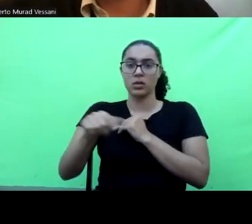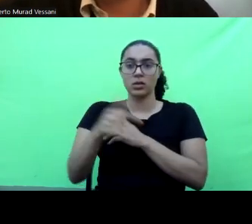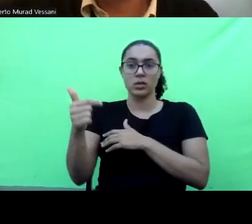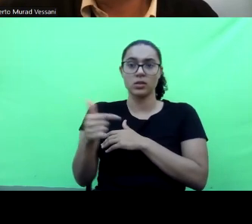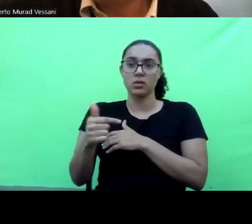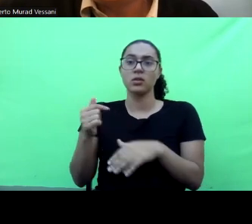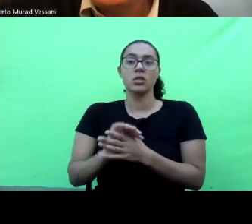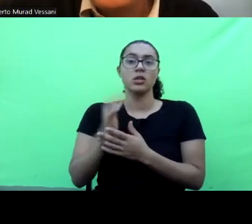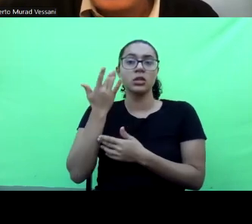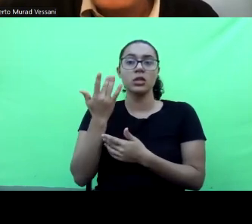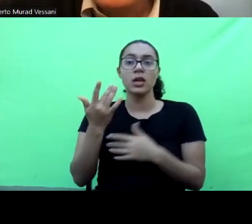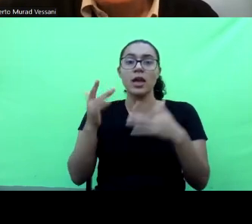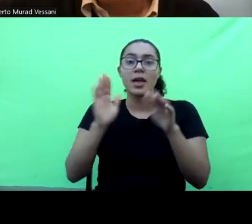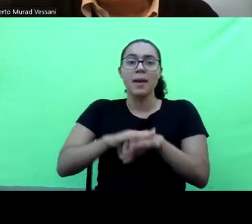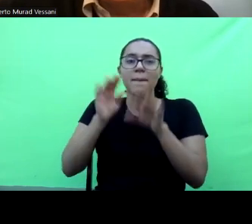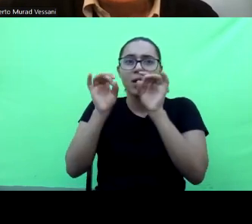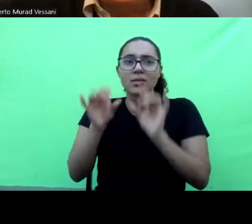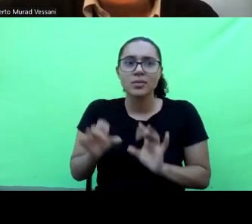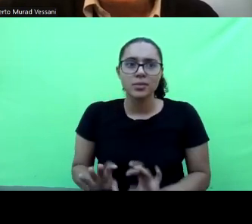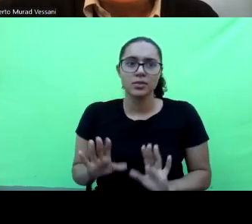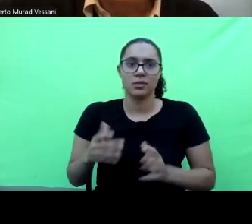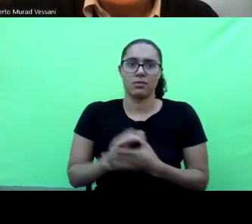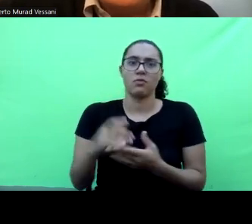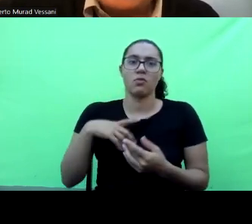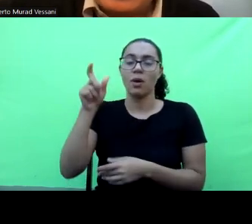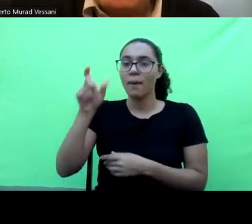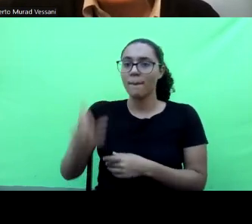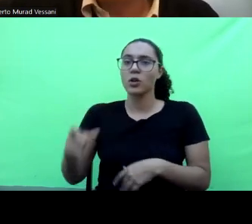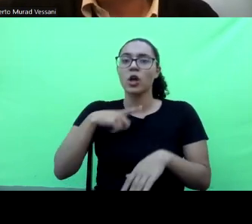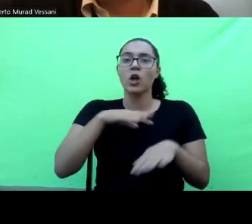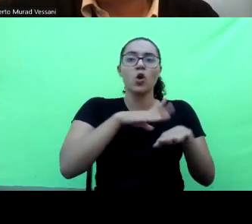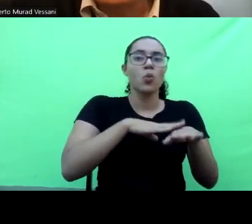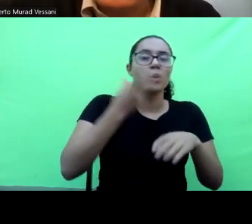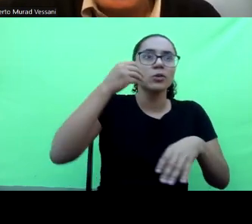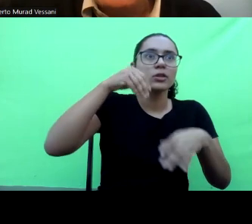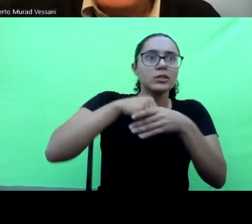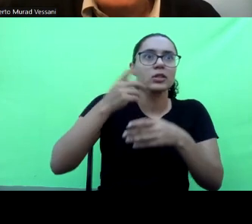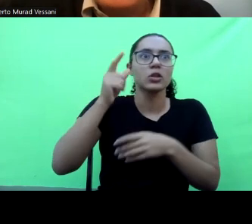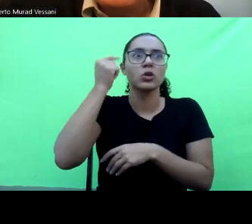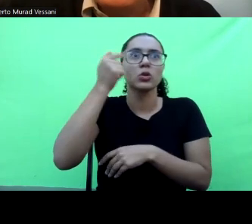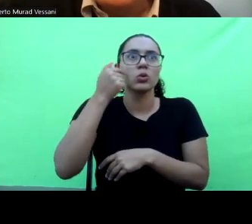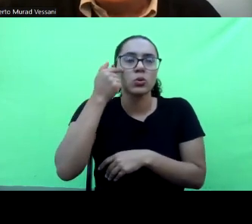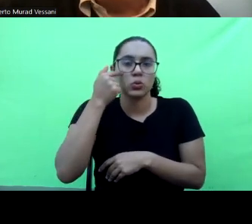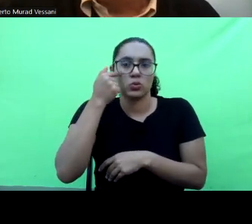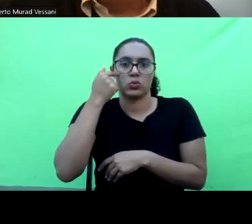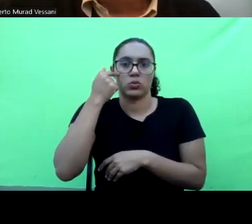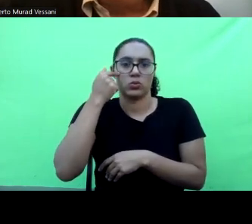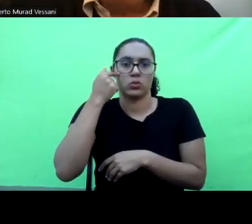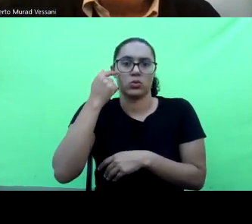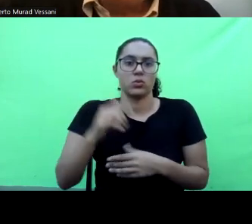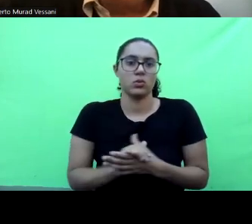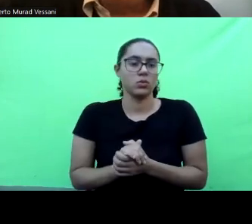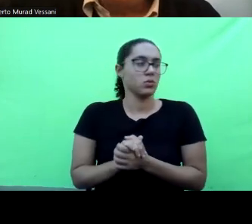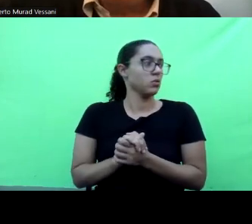uma causa mais específica. Então, o paciente tem uma doença dentro do olho que solta muito pigmento, ou ele